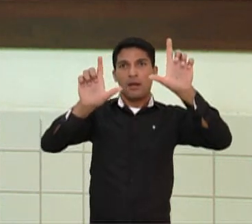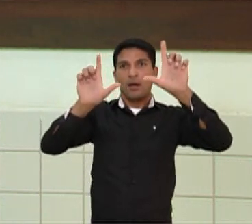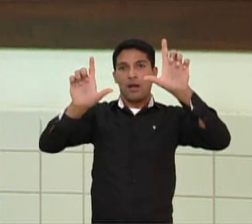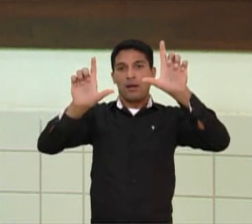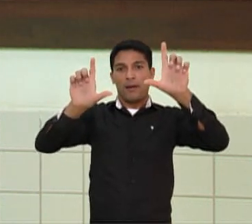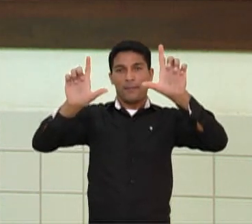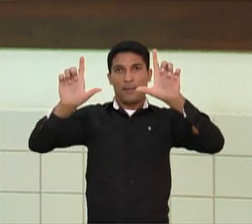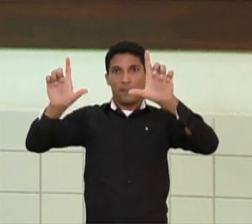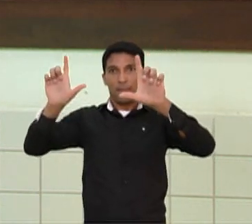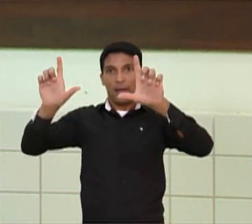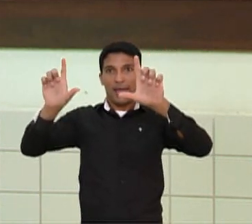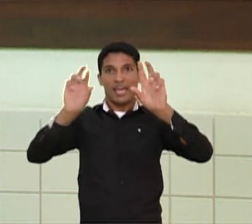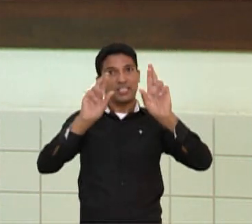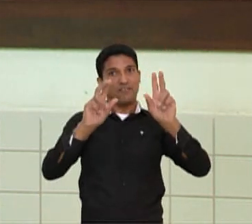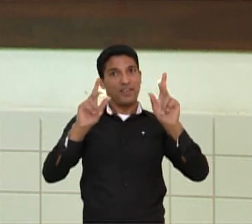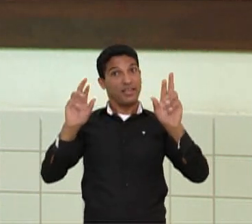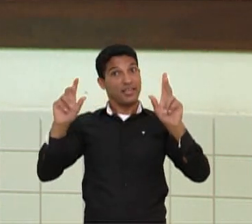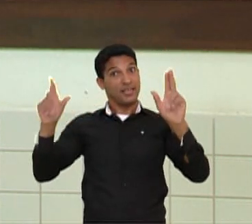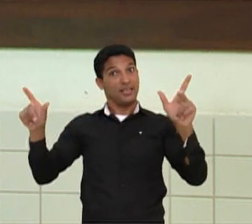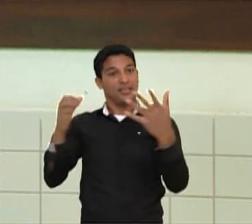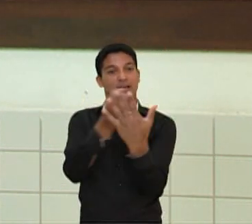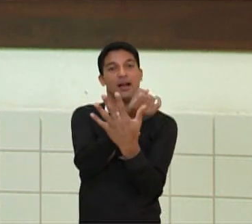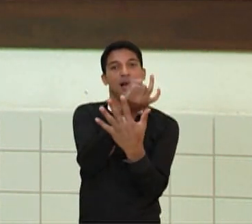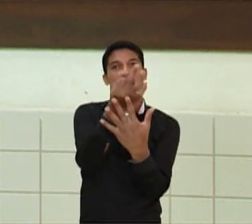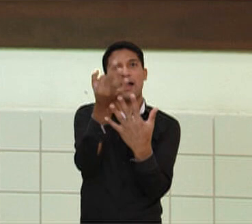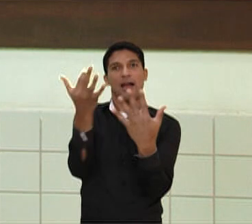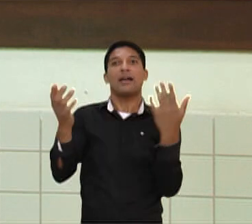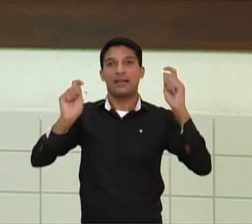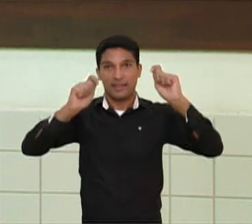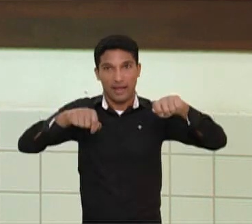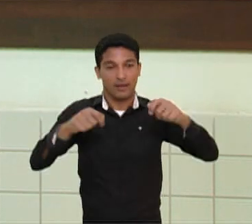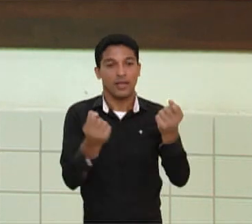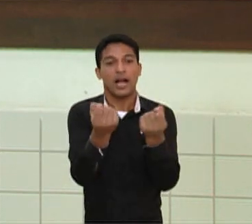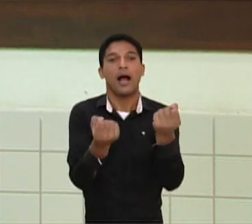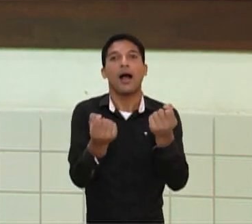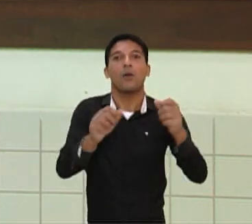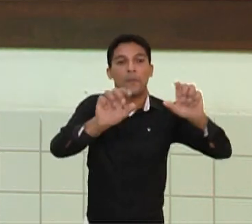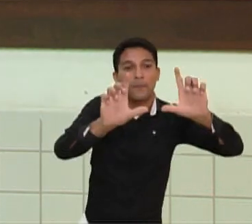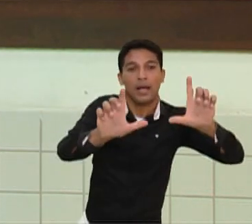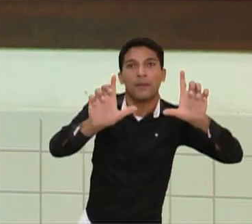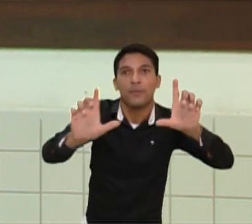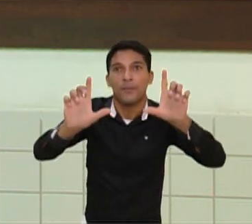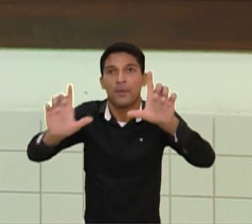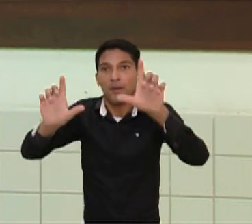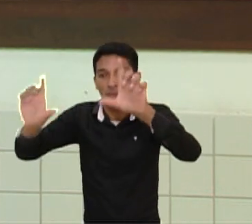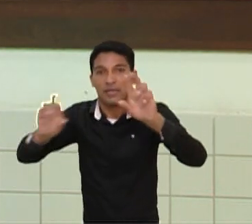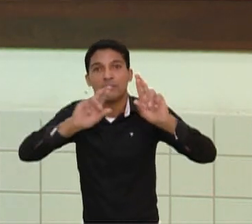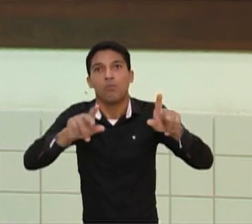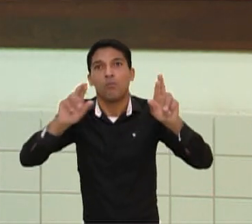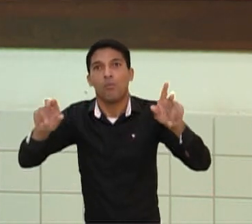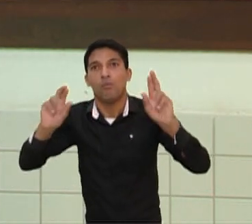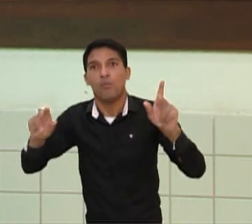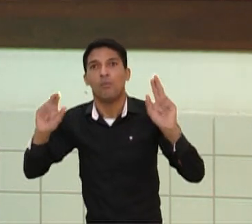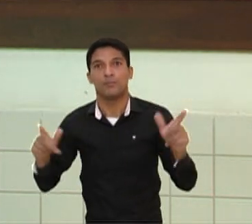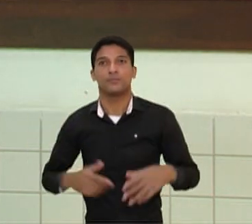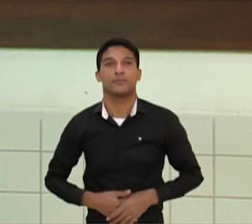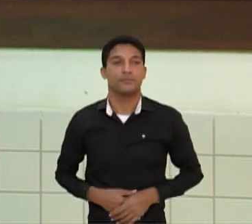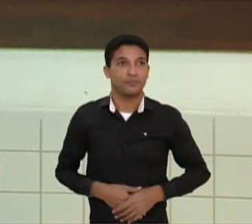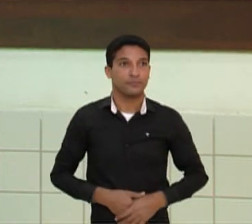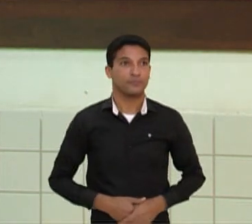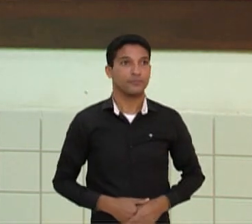bem maior do que a que tinha antes. Esse valor aqui é só os que não se repetem, ok? Muito